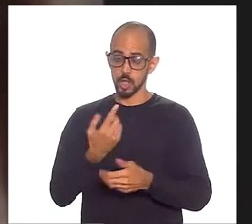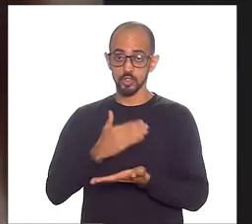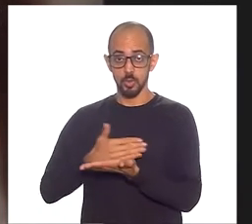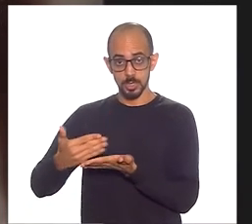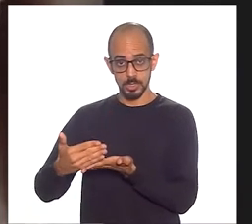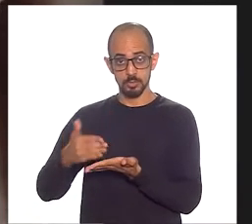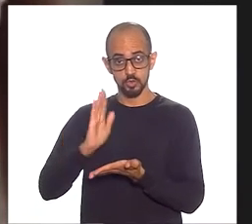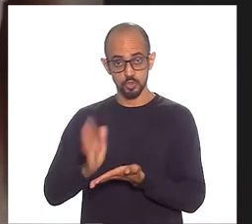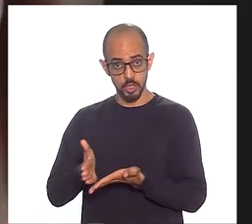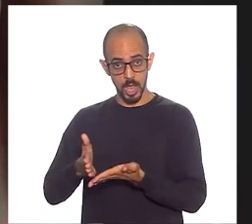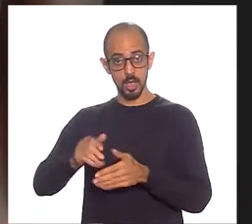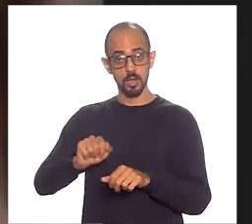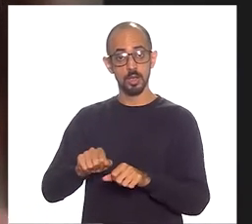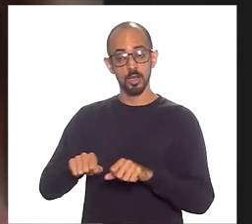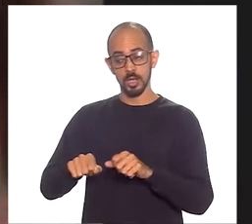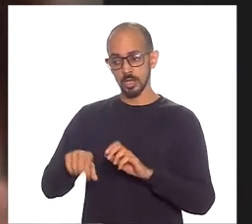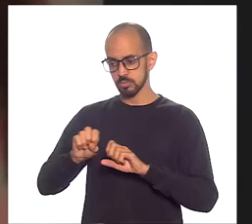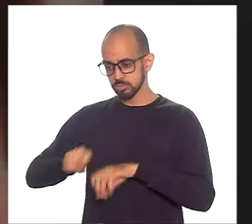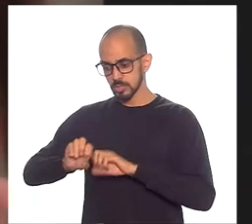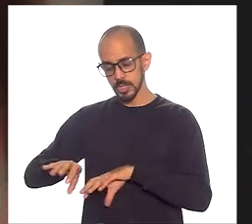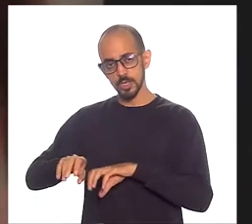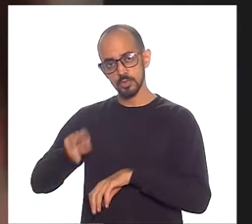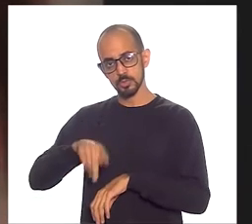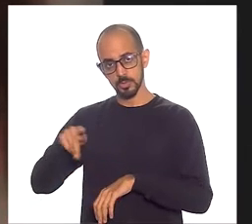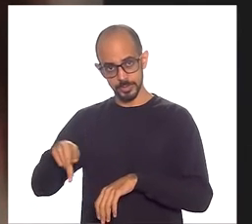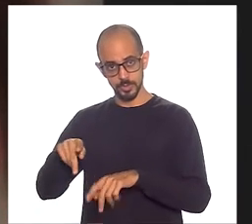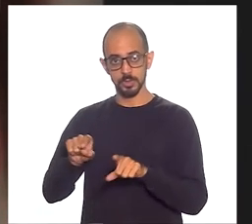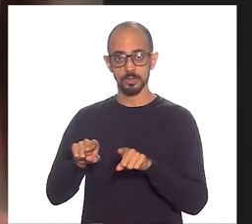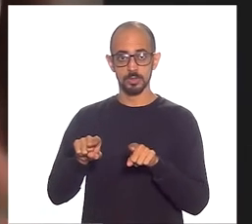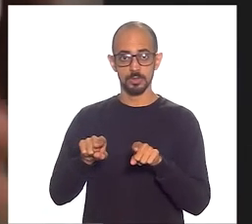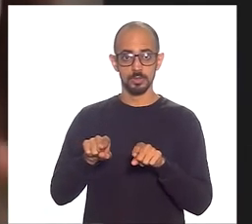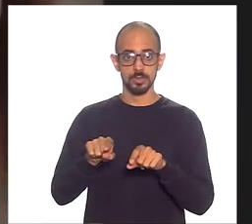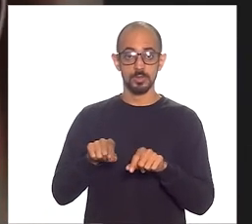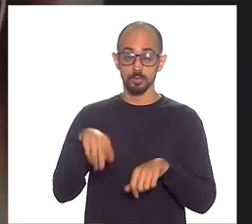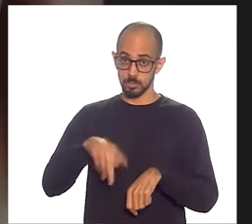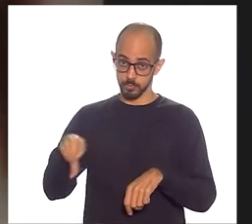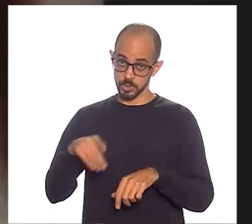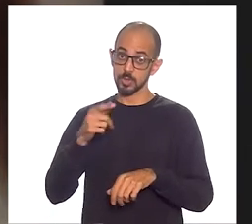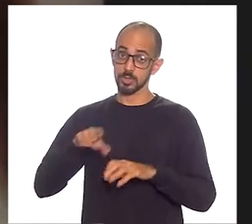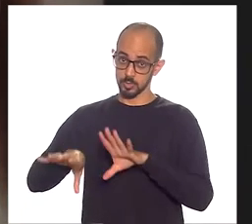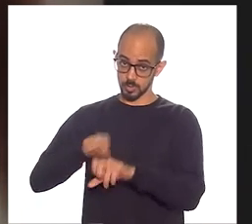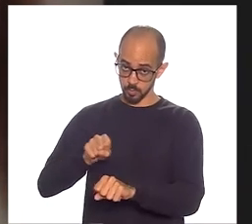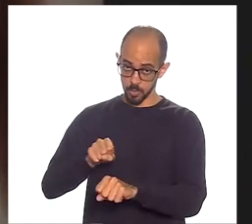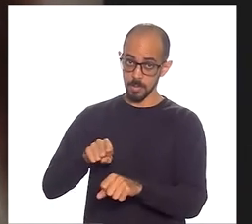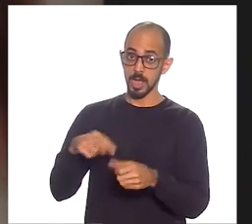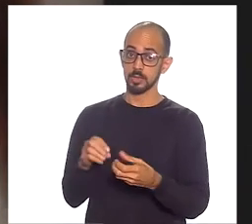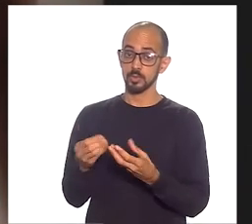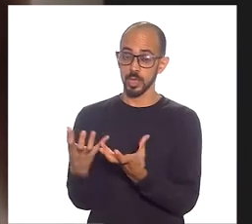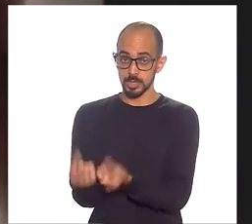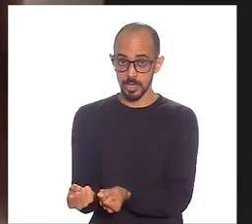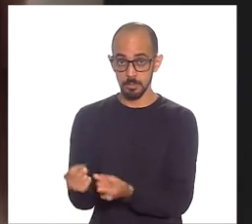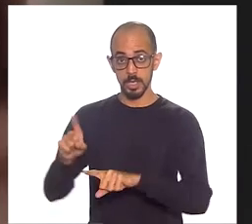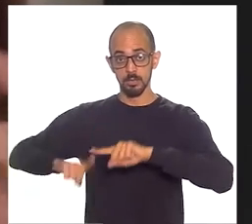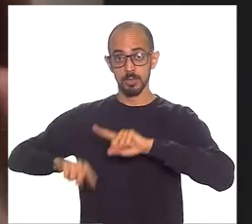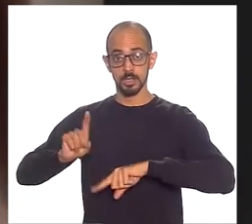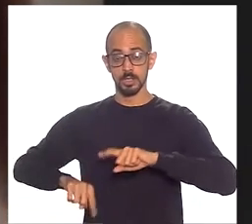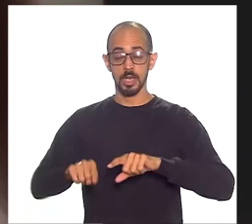o processo de formação dos professores, então os professores estão sendo formados, já estão recebendo os materiais,